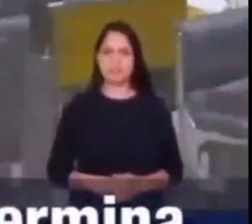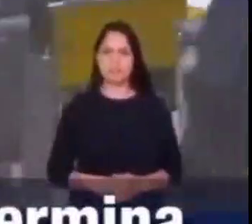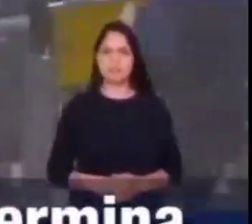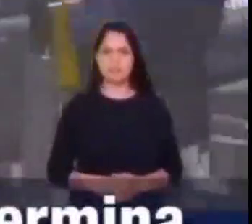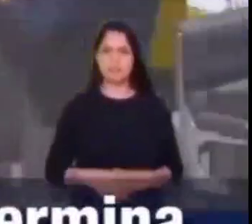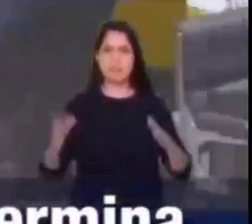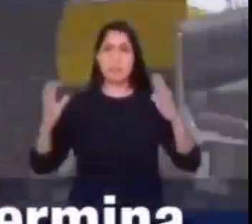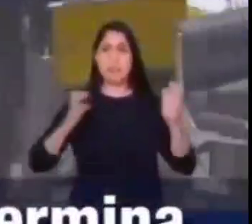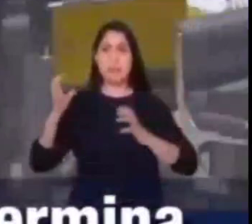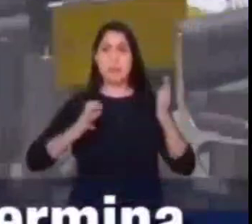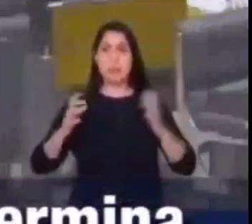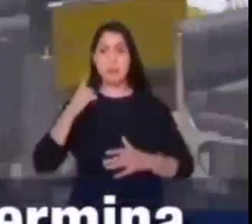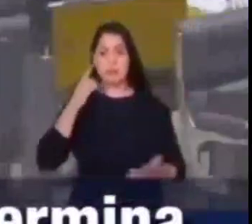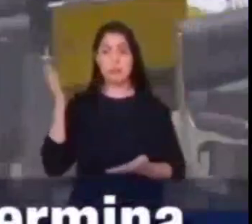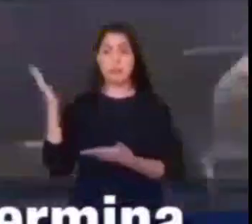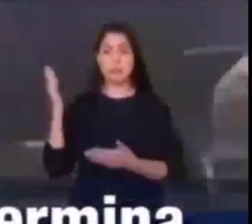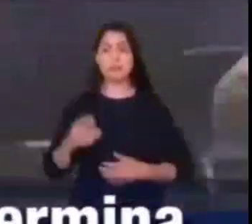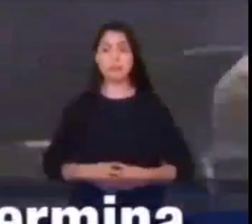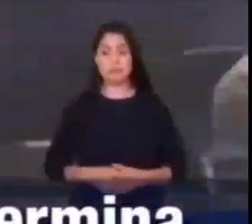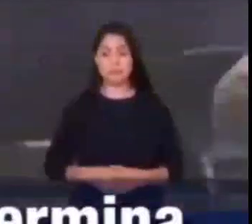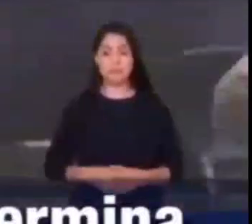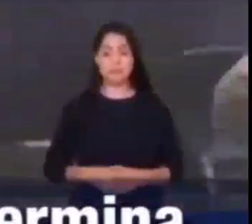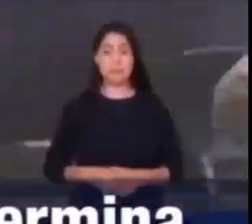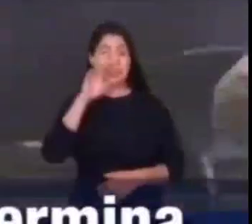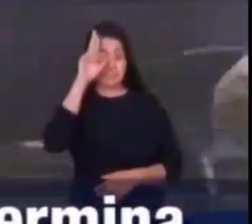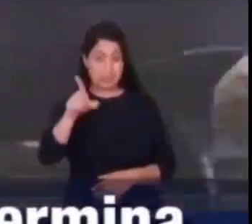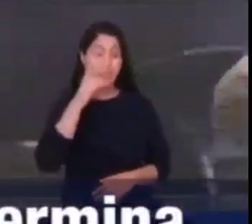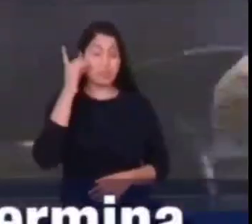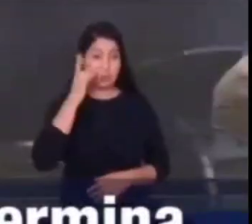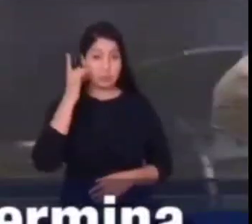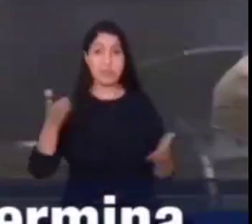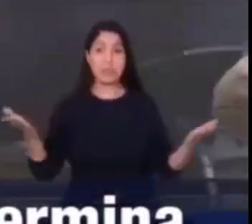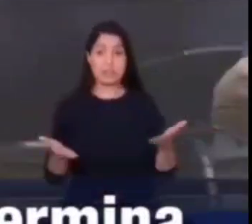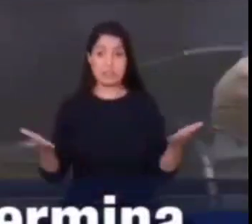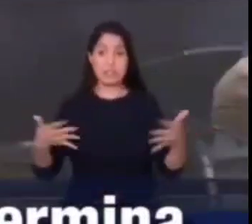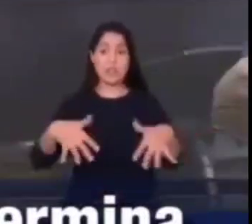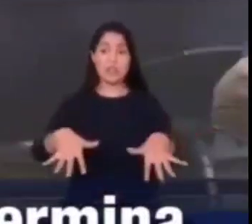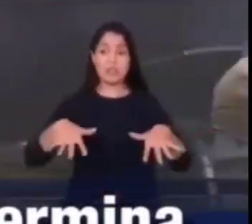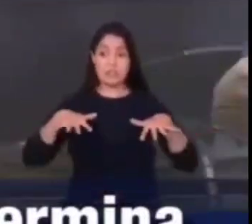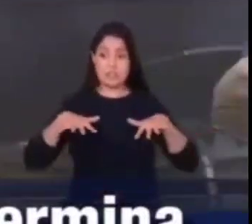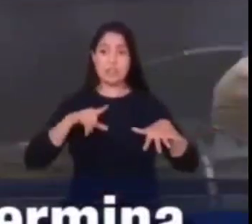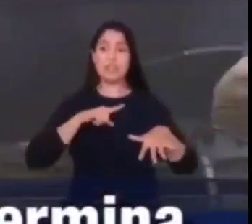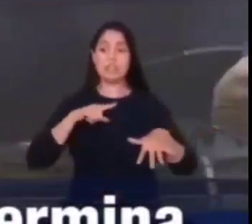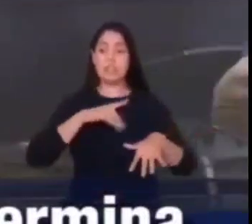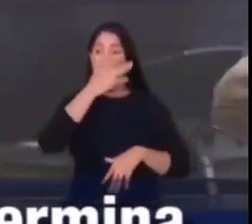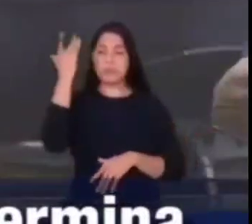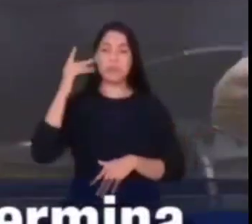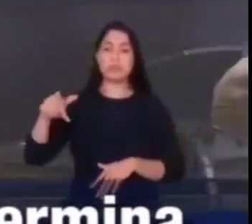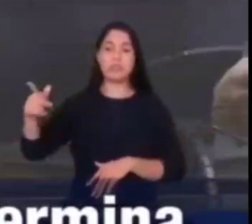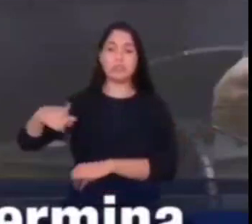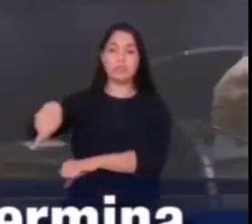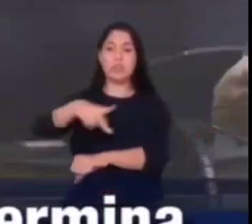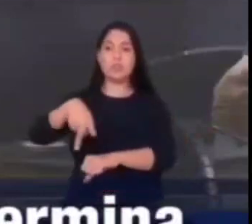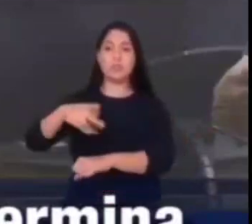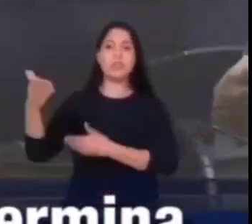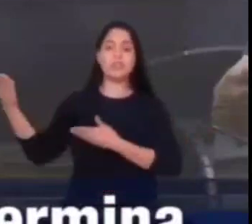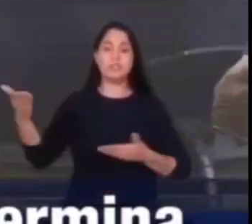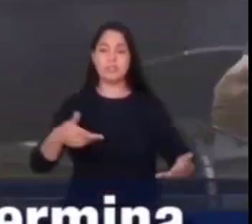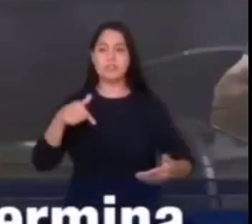Senhores deputados, nós estamos numa sessão, inclusive agora, recebendo visitantes estrangeiros nessa casa.